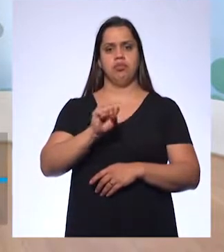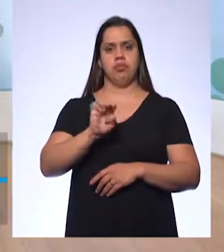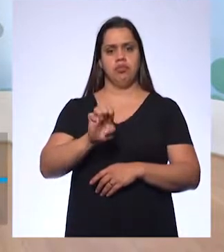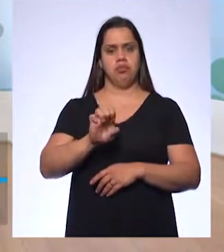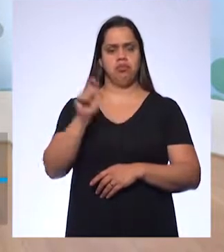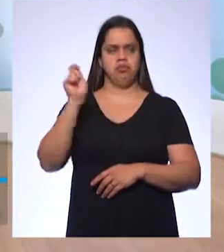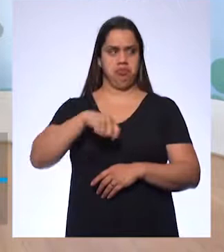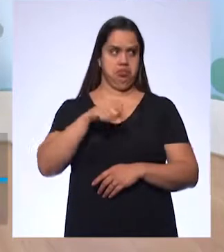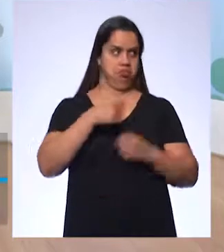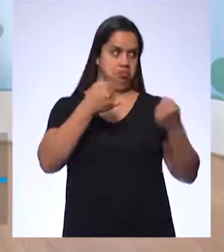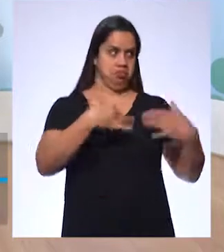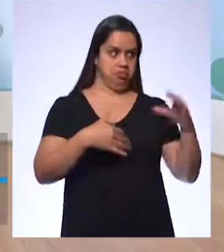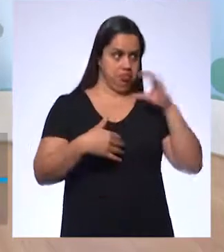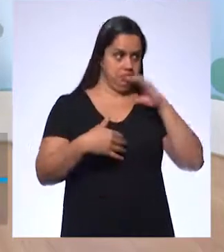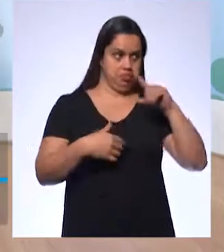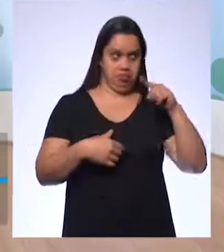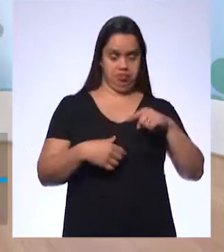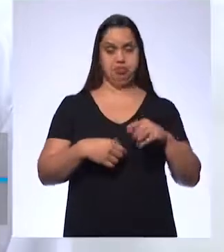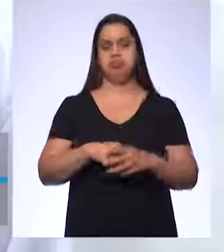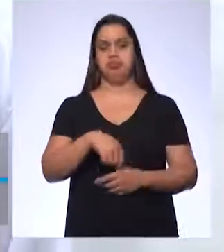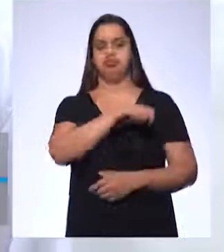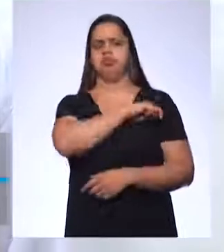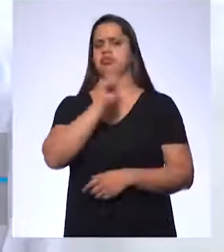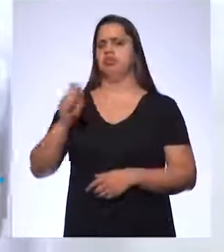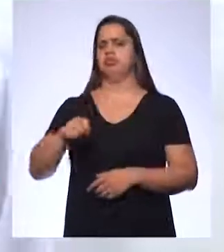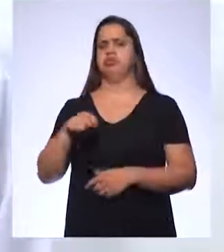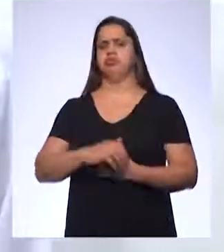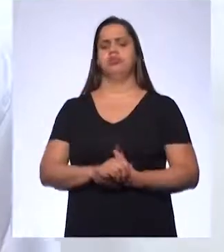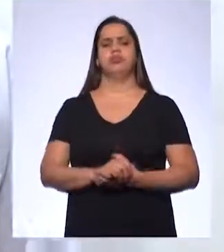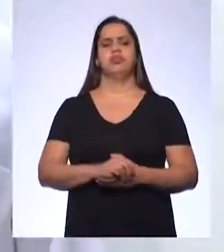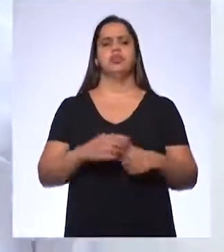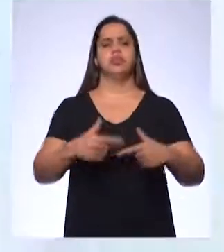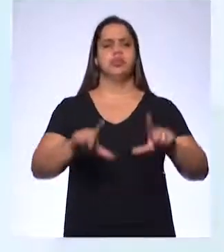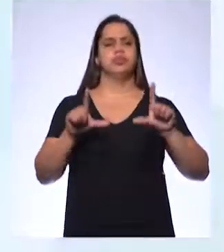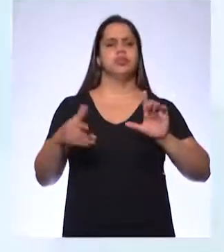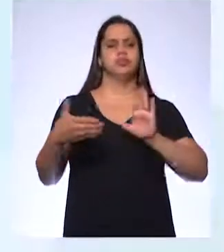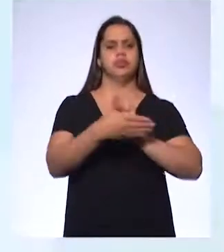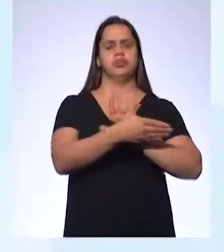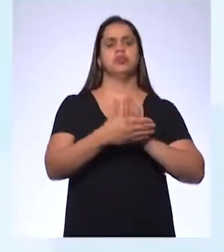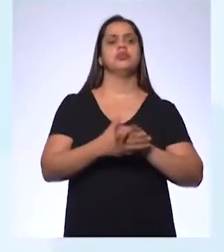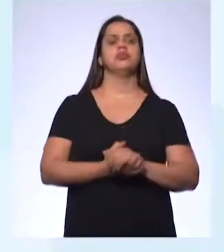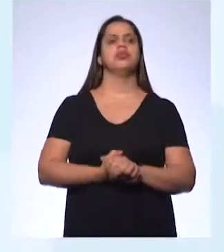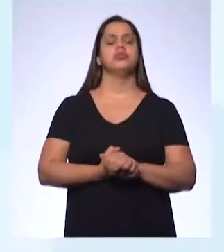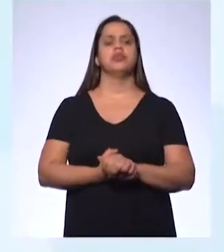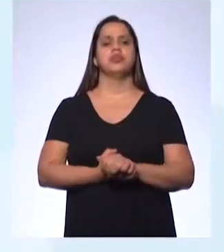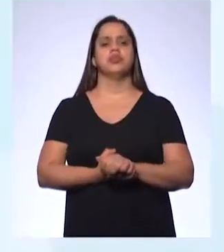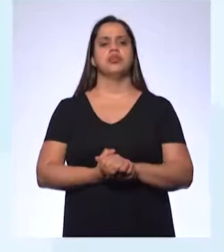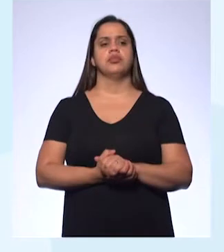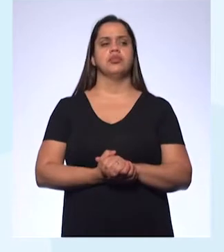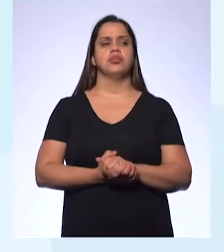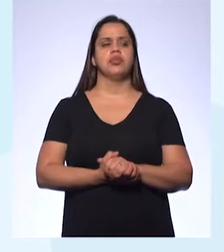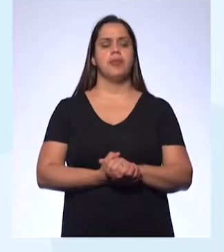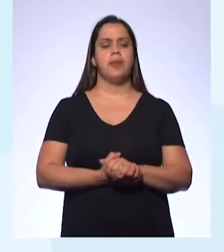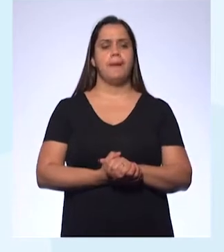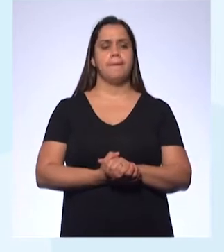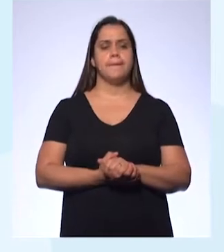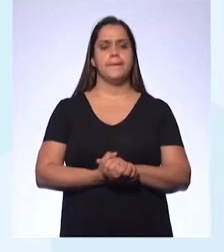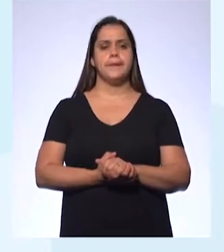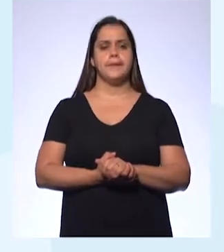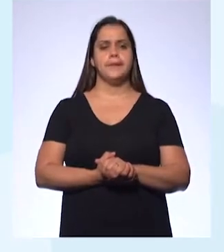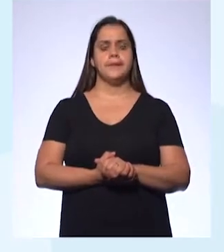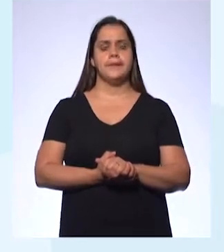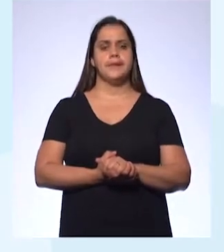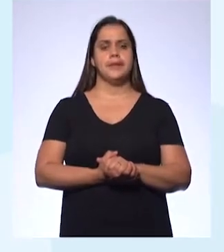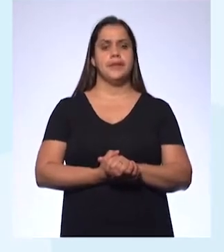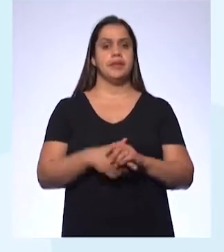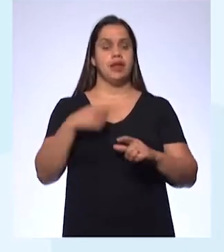professor, para o Cauã? Ok, dá. Coloca para mim, por favor, aí o slide. Isso. Então, ó, a fagocitose é o seguinte. A